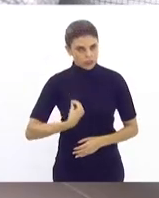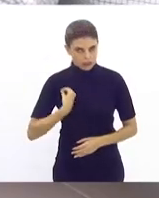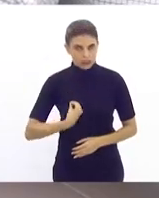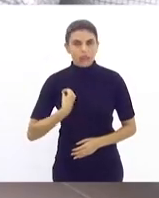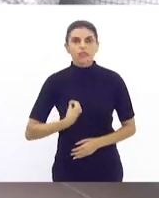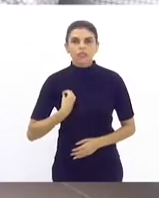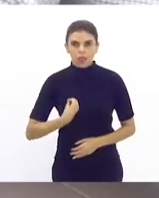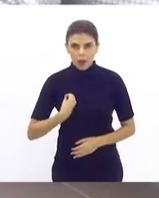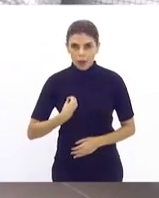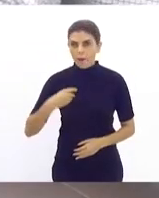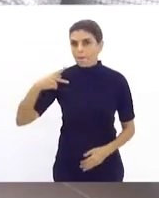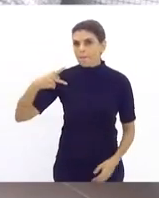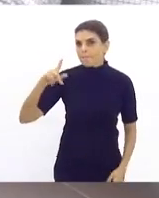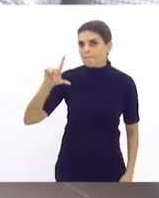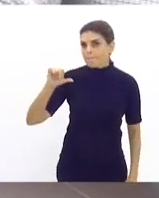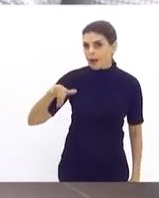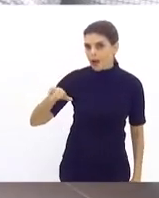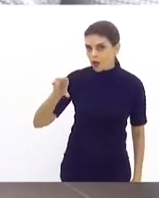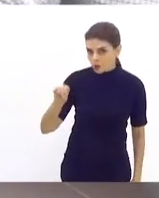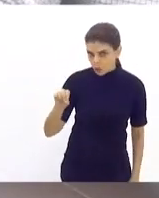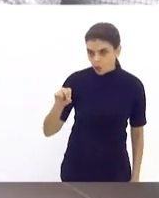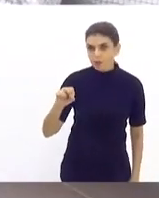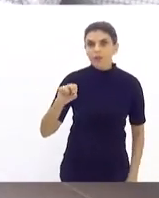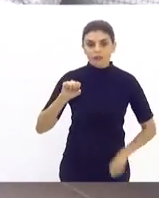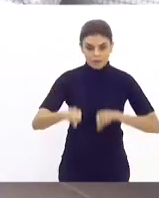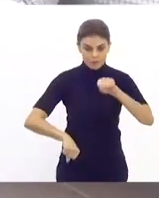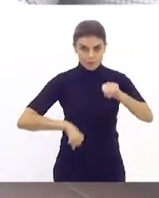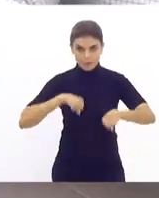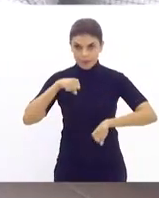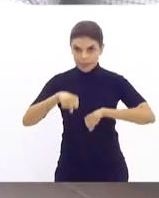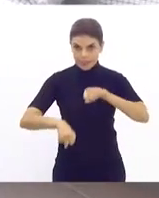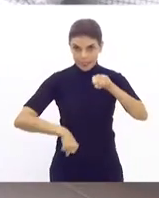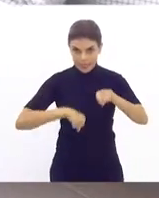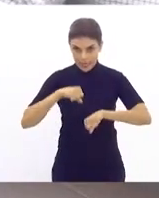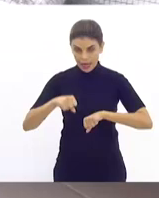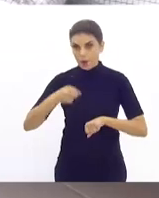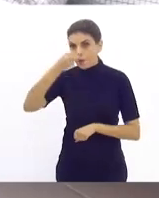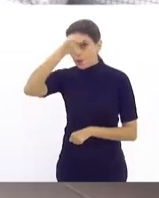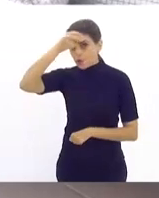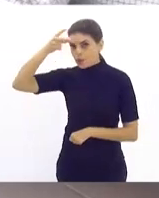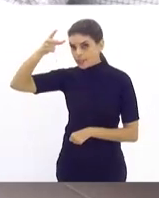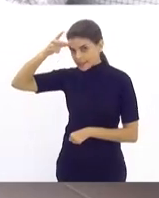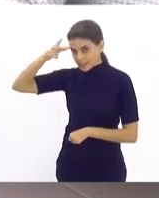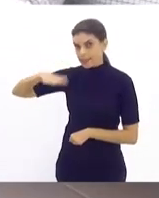o plano cicloviário municipal e no artigo 8º.